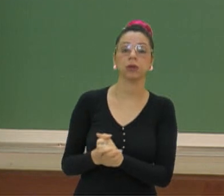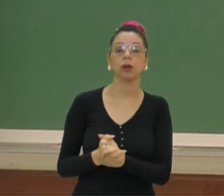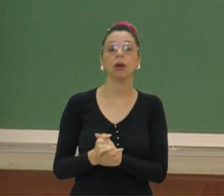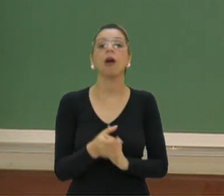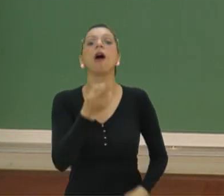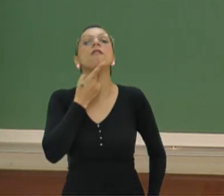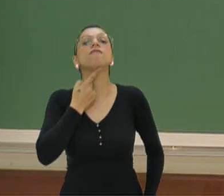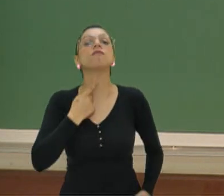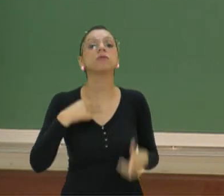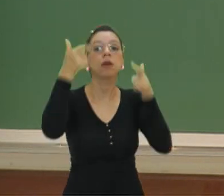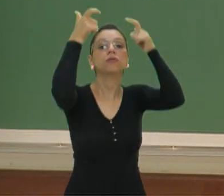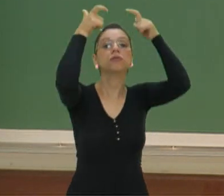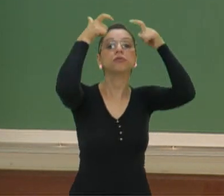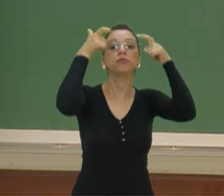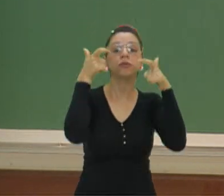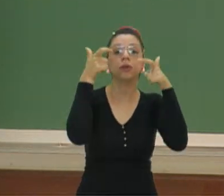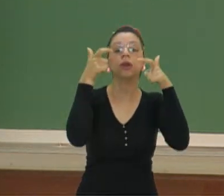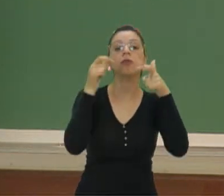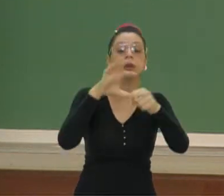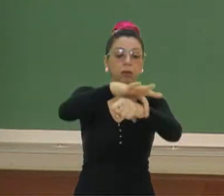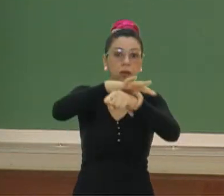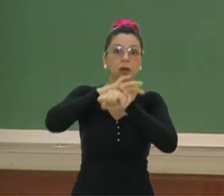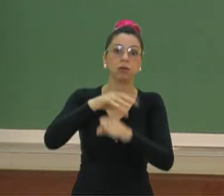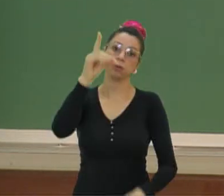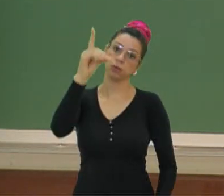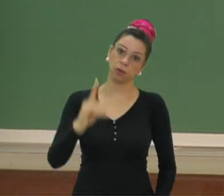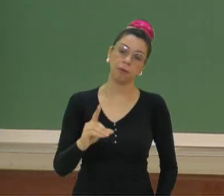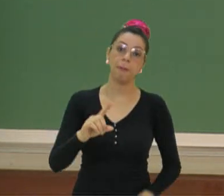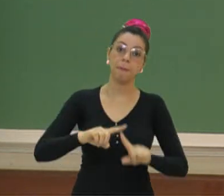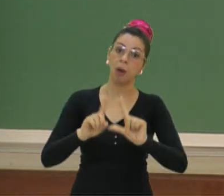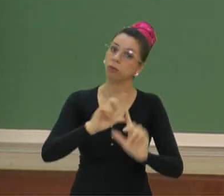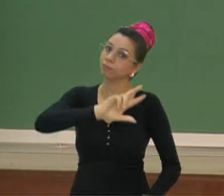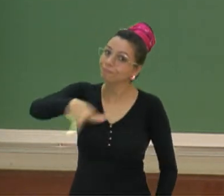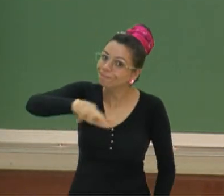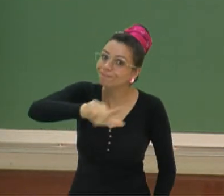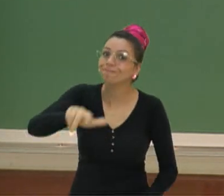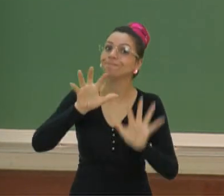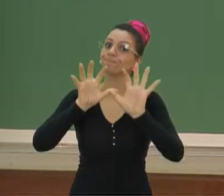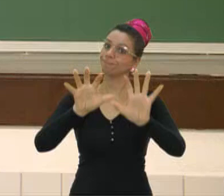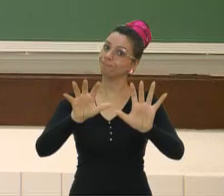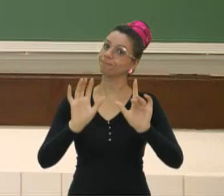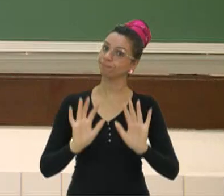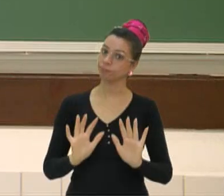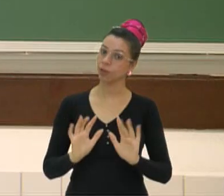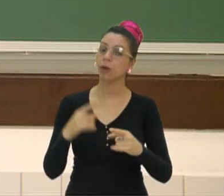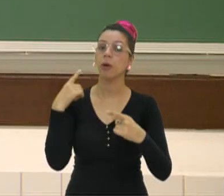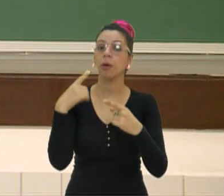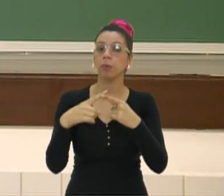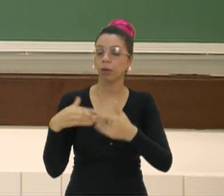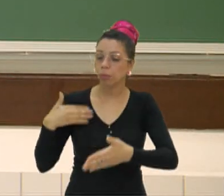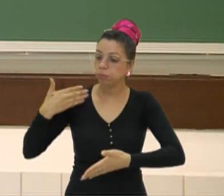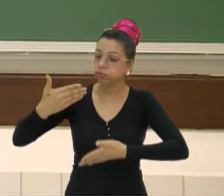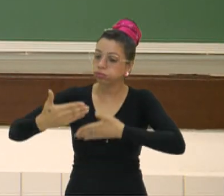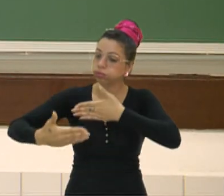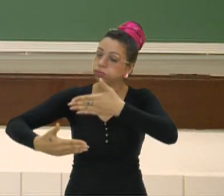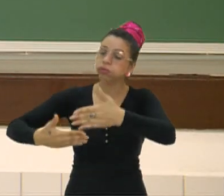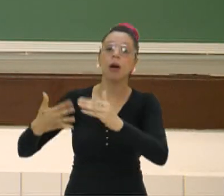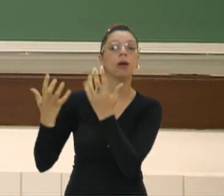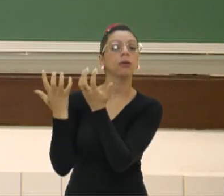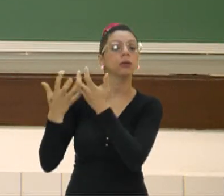rei que garante direitos. Mas não. Sabemos que não é assim. Nós evoluímos nas reflexões com relação